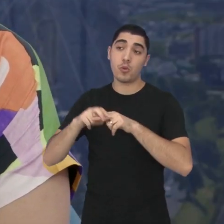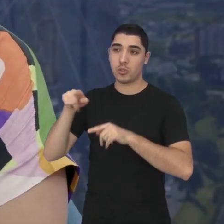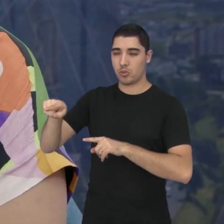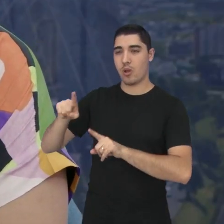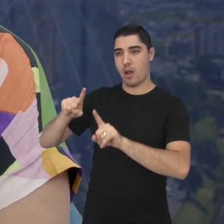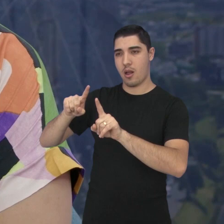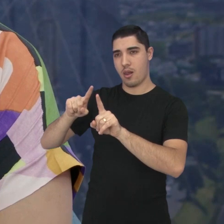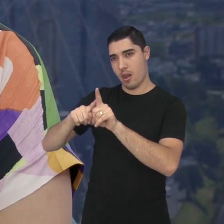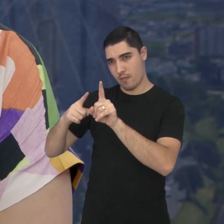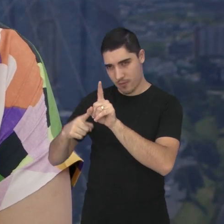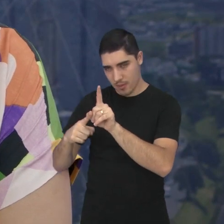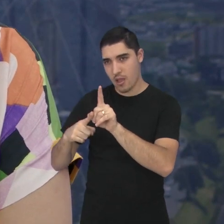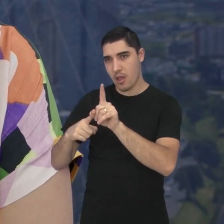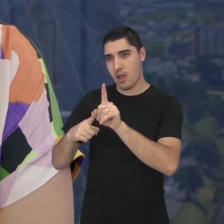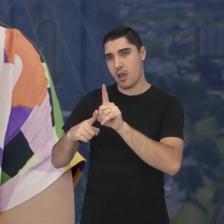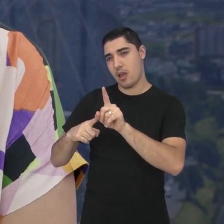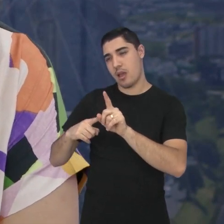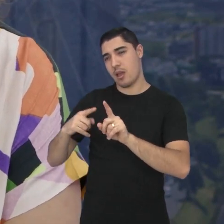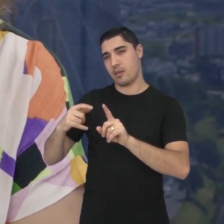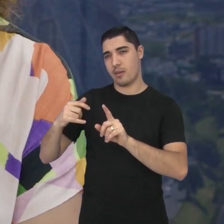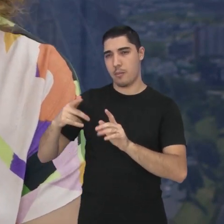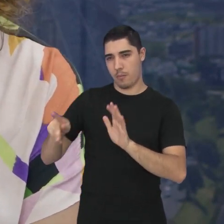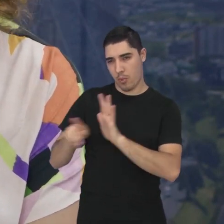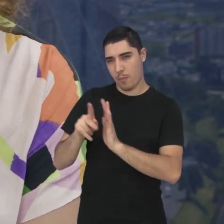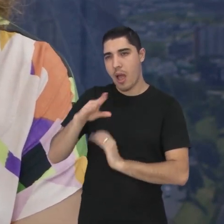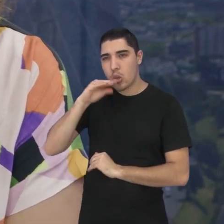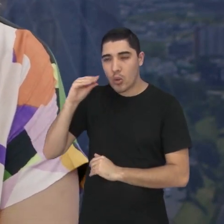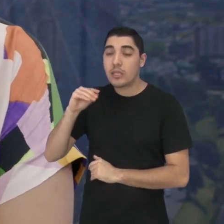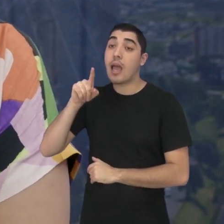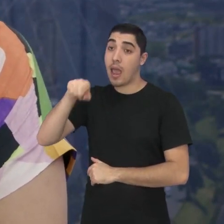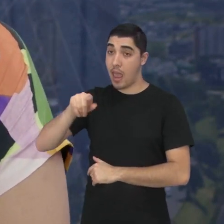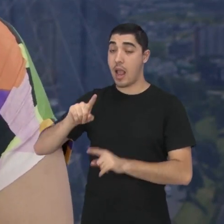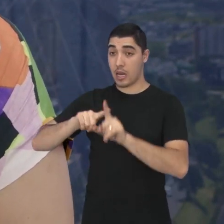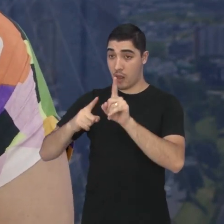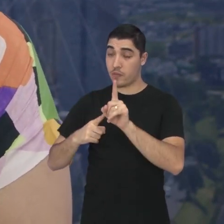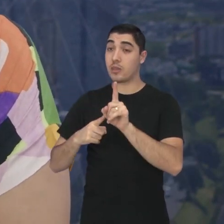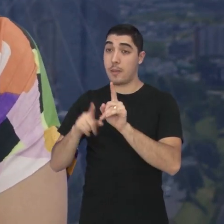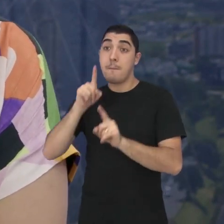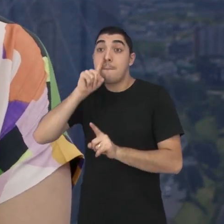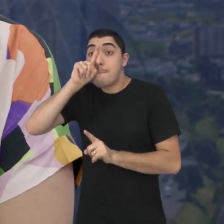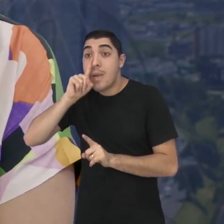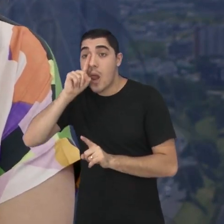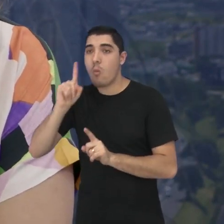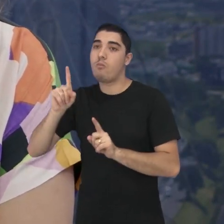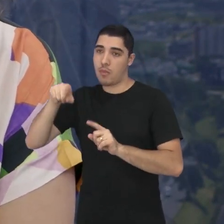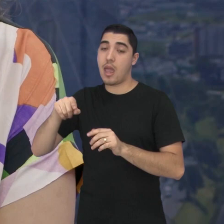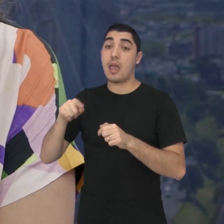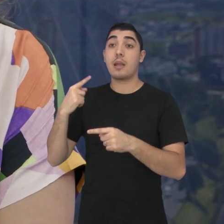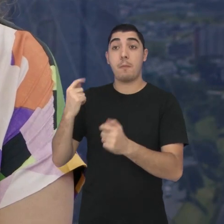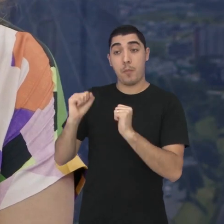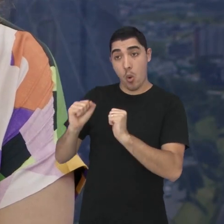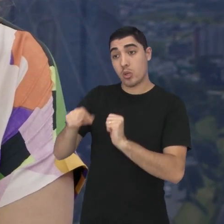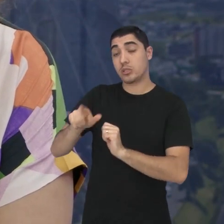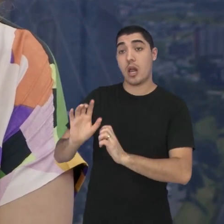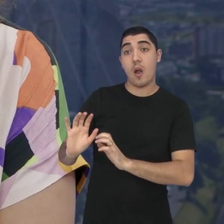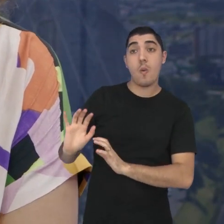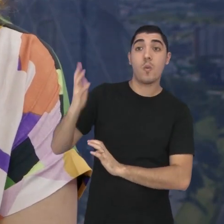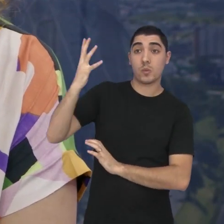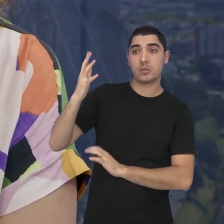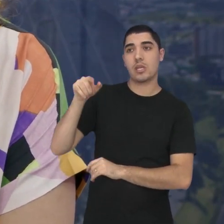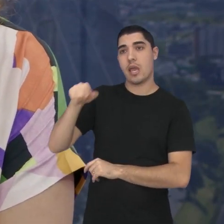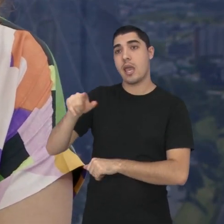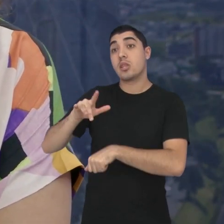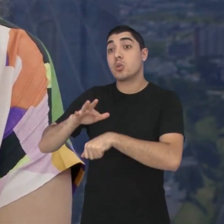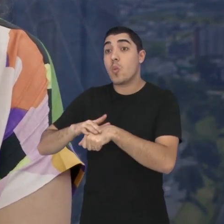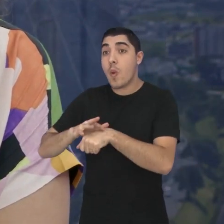gestação na adolescência é uma classificação de pré-natal de alto risco, né? É relacionado a maior chance de desenvolver algumas